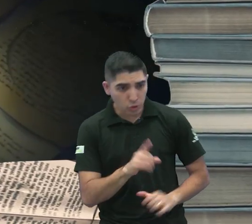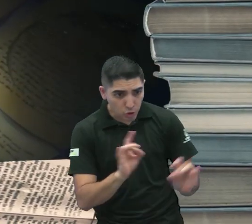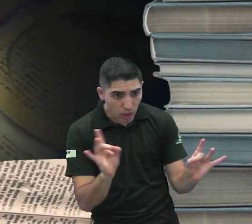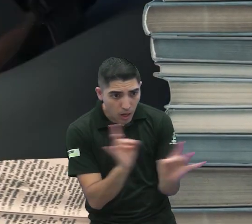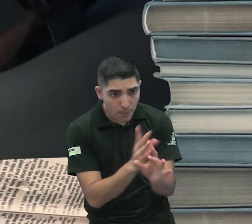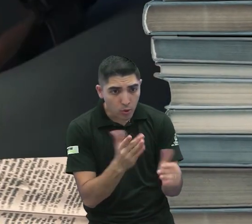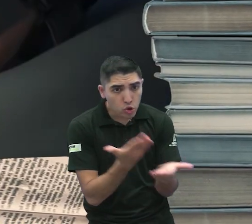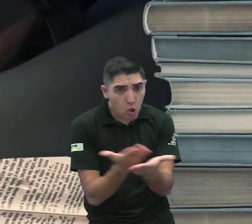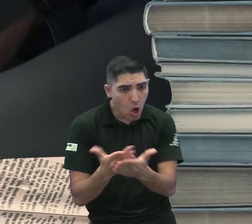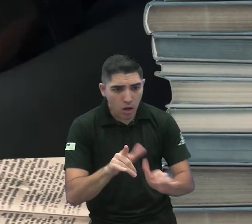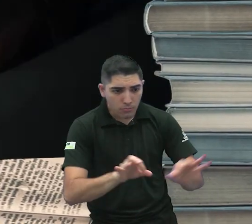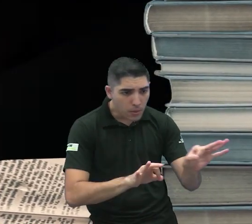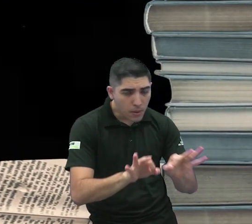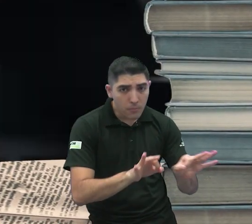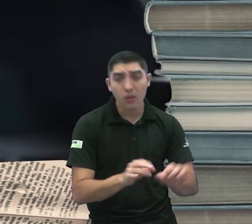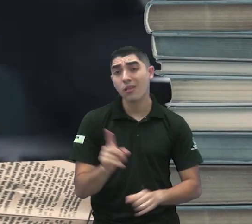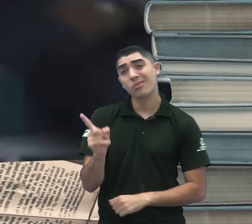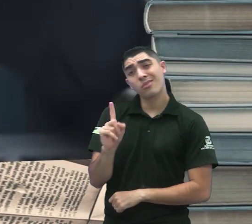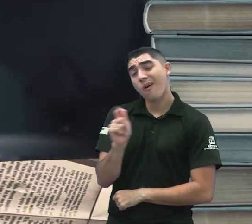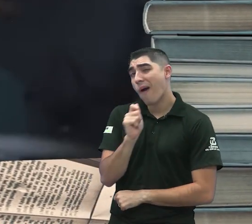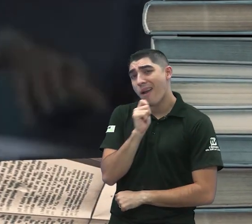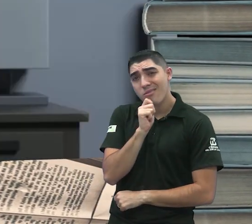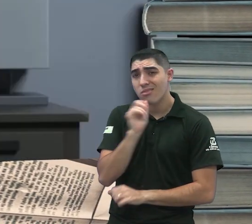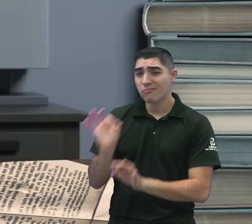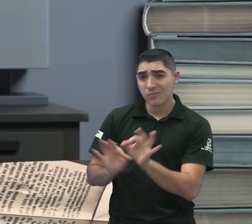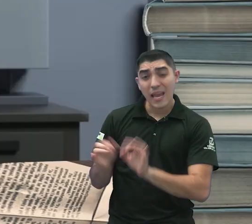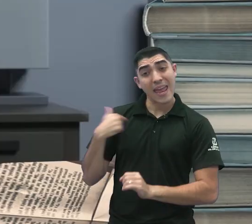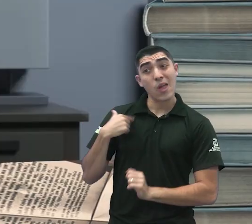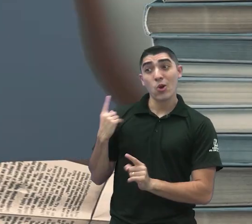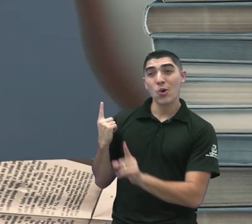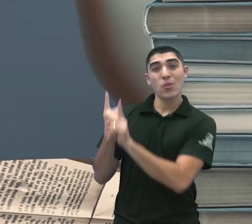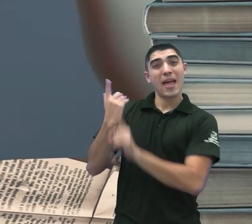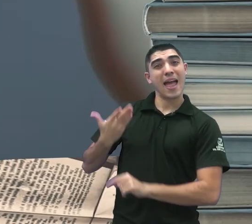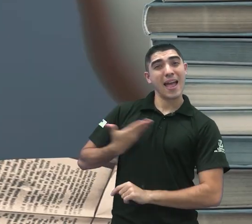Terminou o trabalho da escola? Não exatamente.